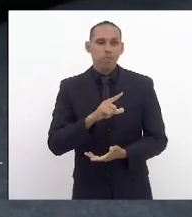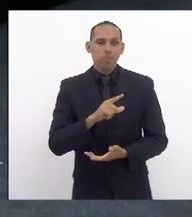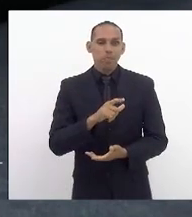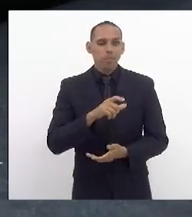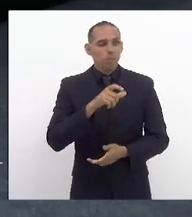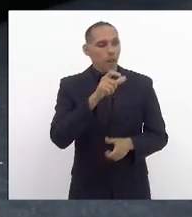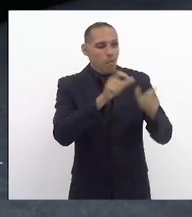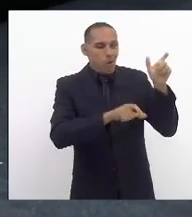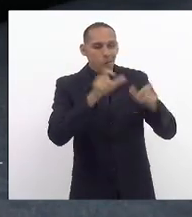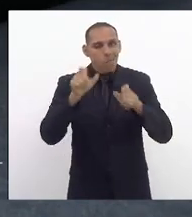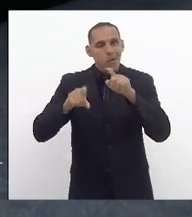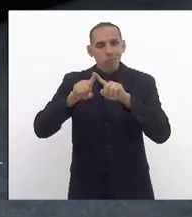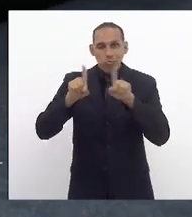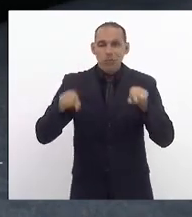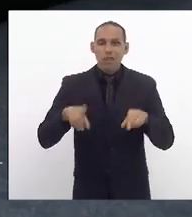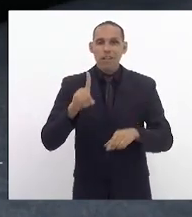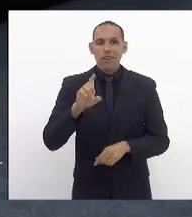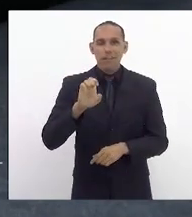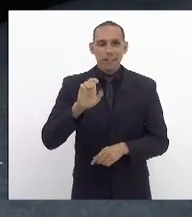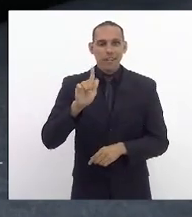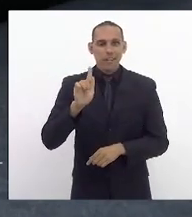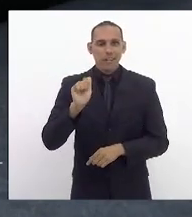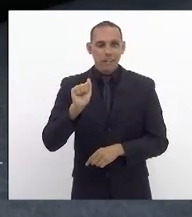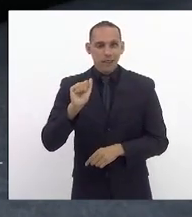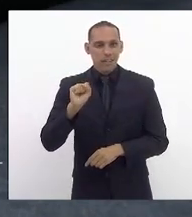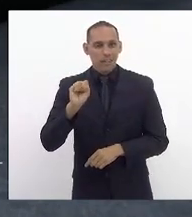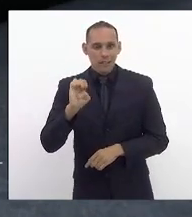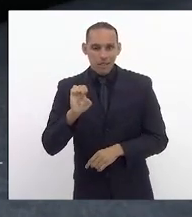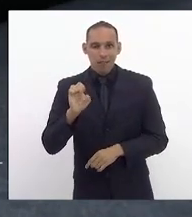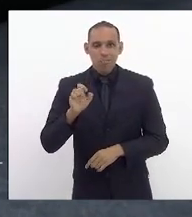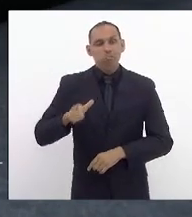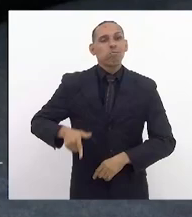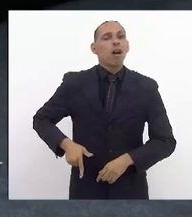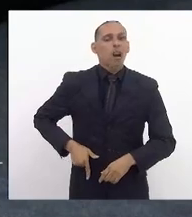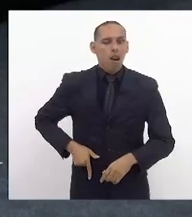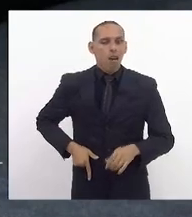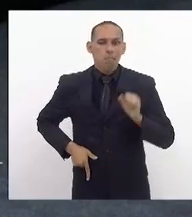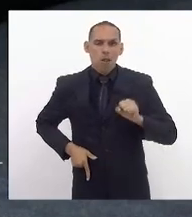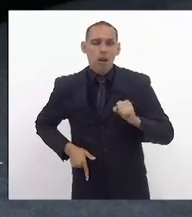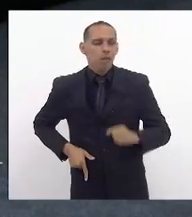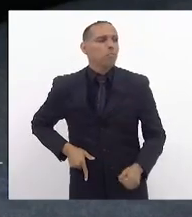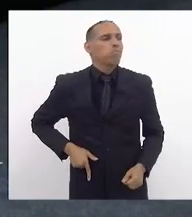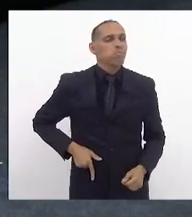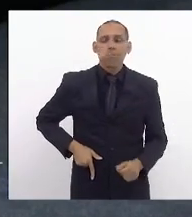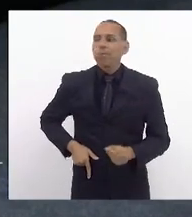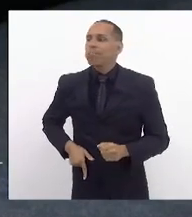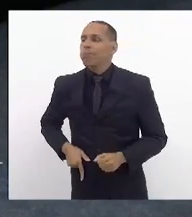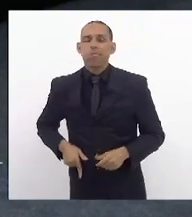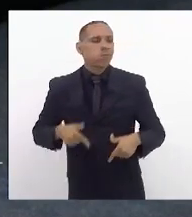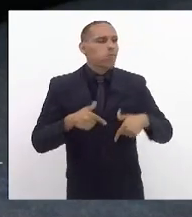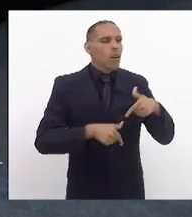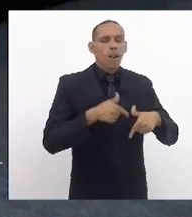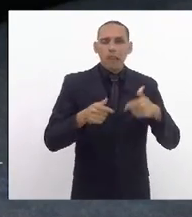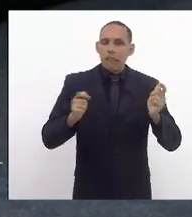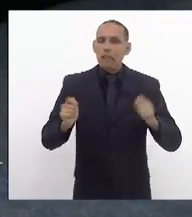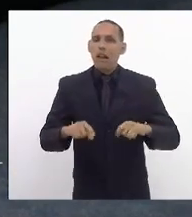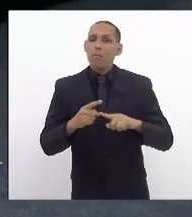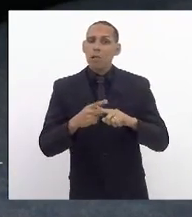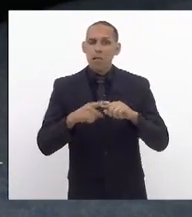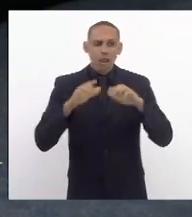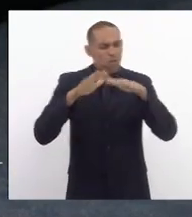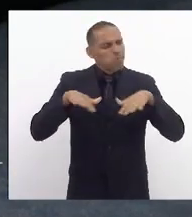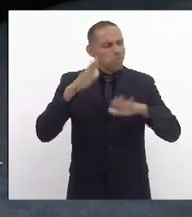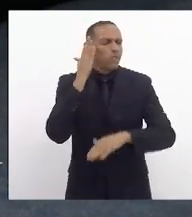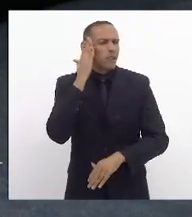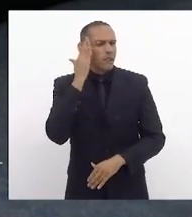agentes do Degase ganharam porte de arma e passaram a andar armados, porque, como todos